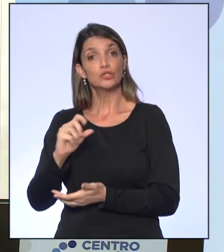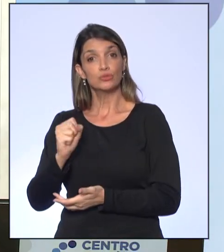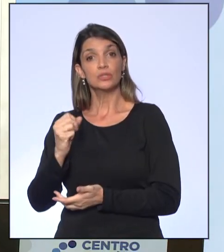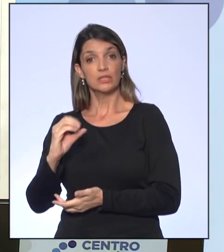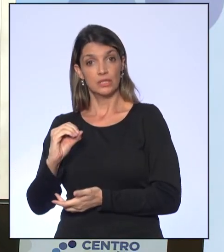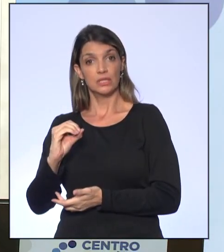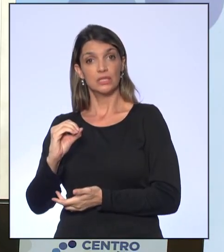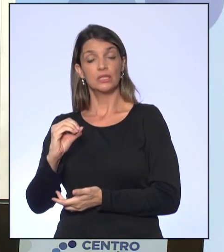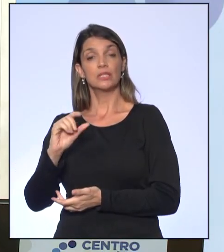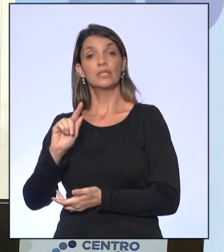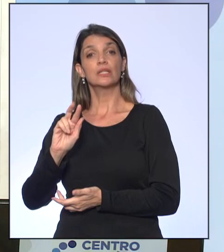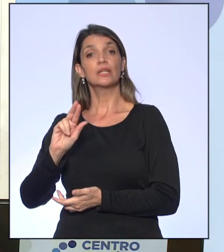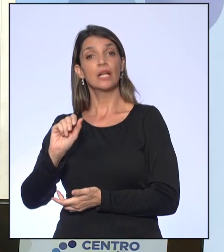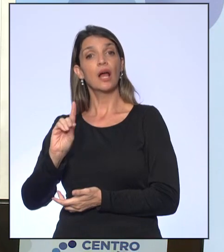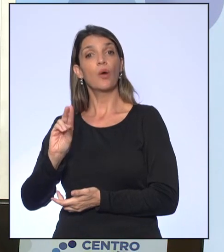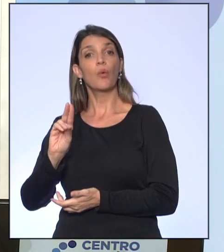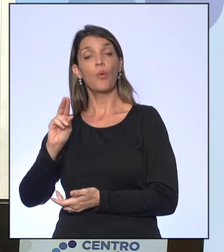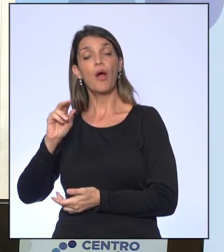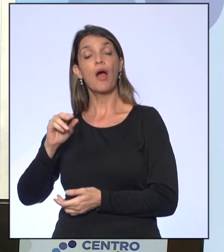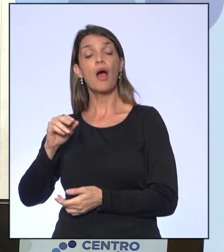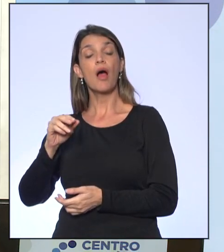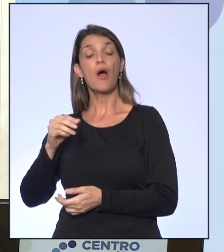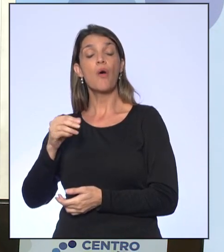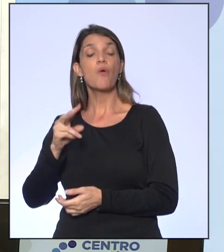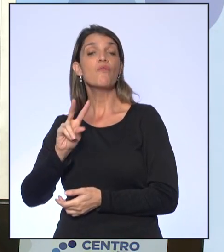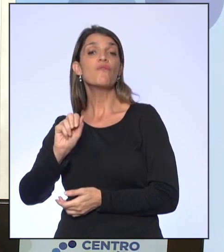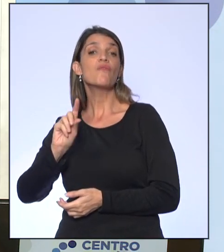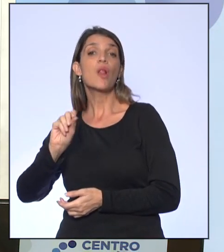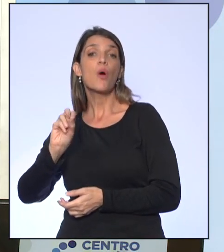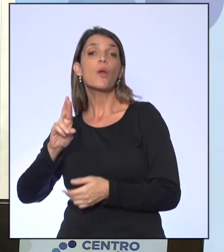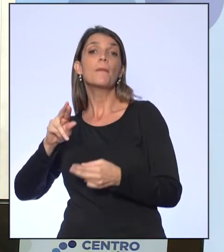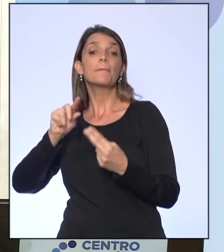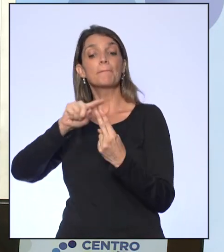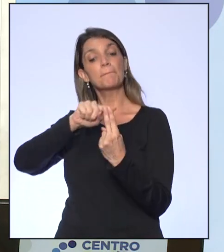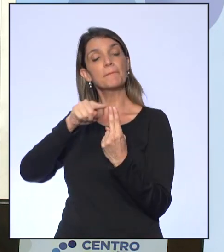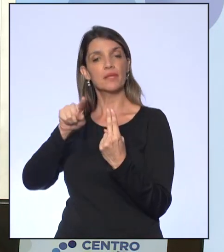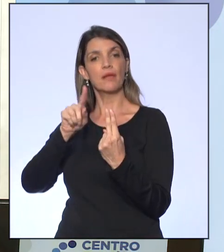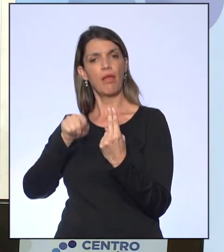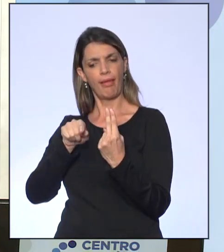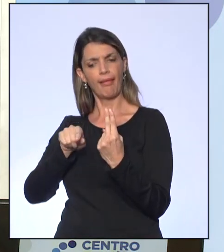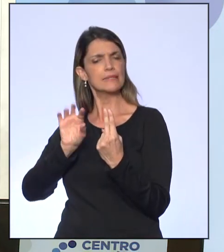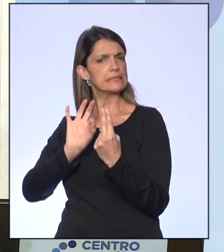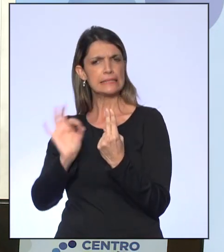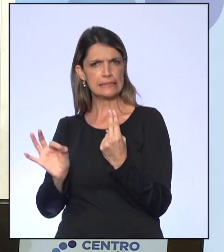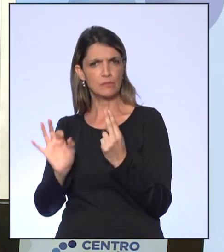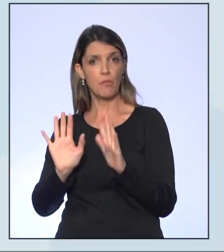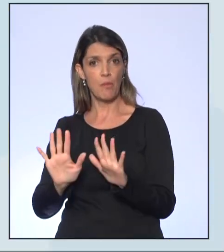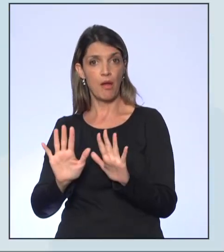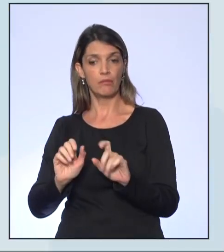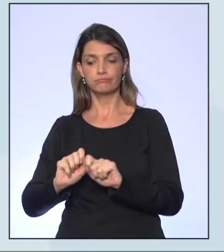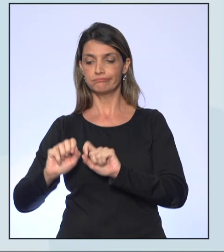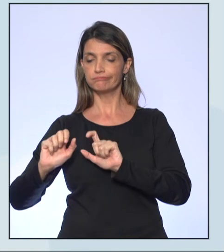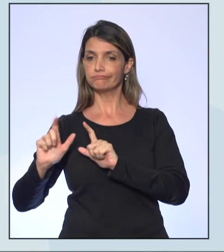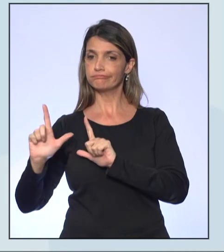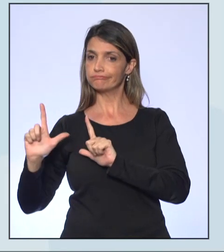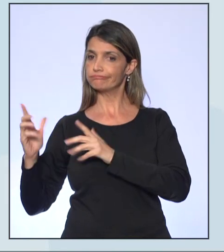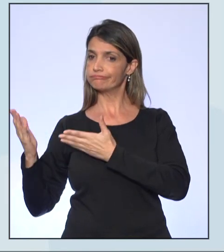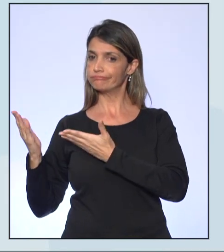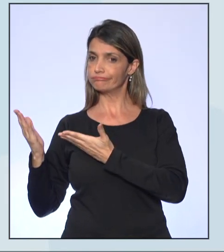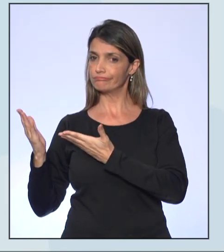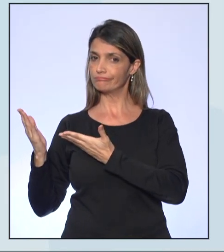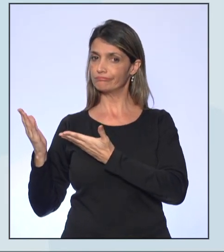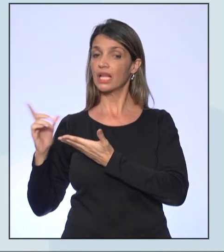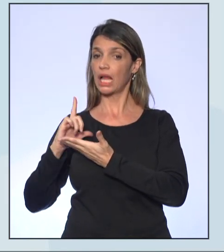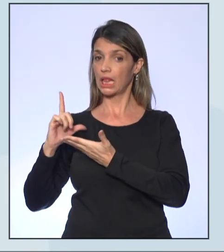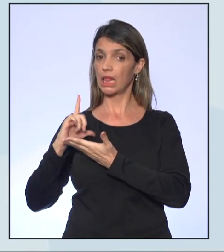180 graus, eu sei que é o valor de π. Essa definição é simples. Na tela de vocês aí, eu tenho uma definição